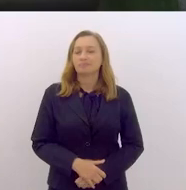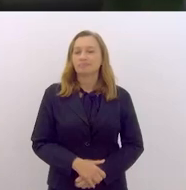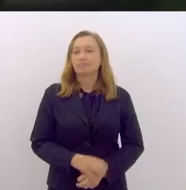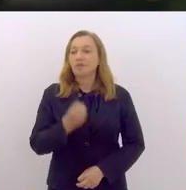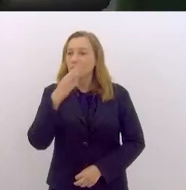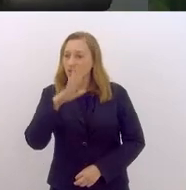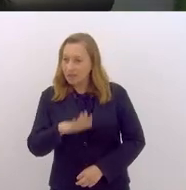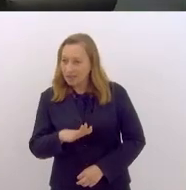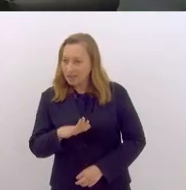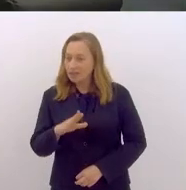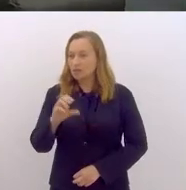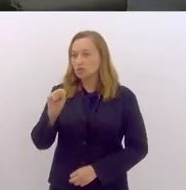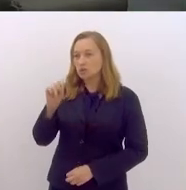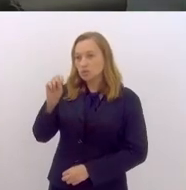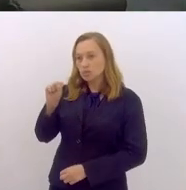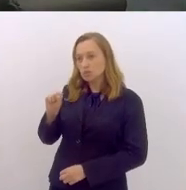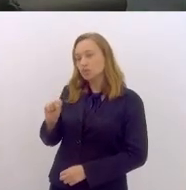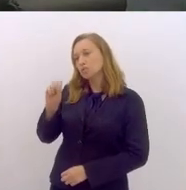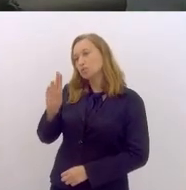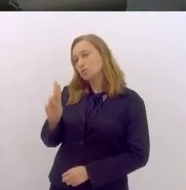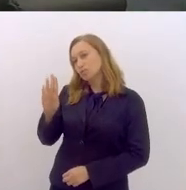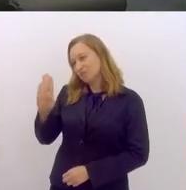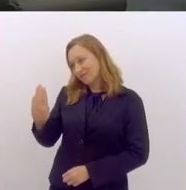Boa tarde, Sub.